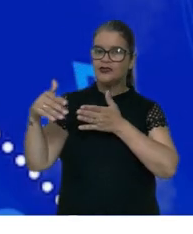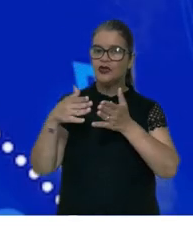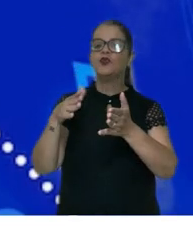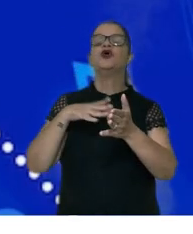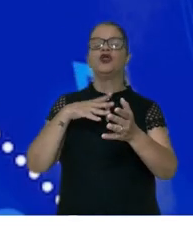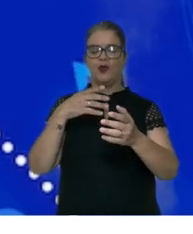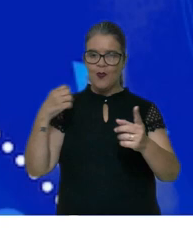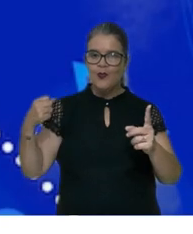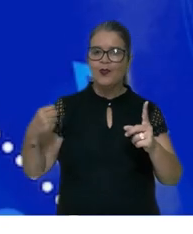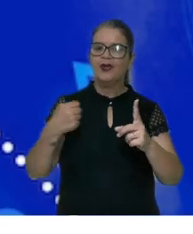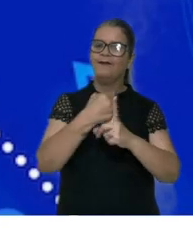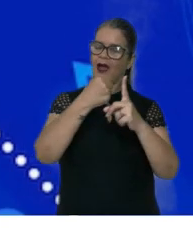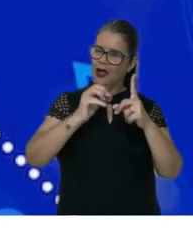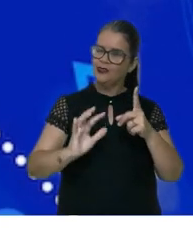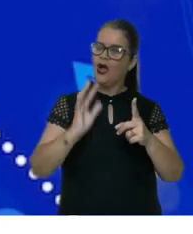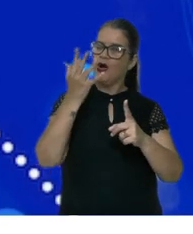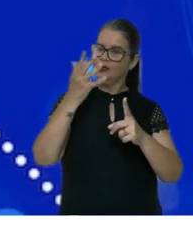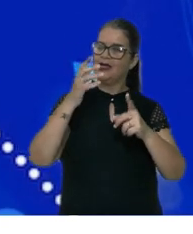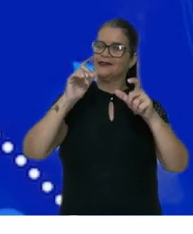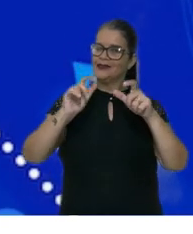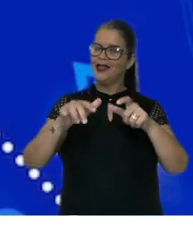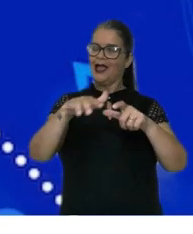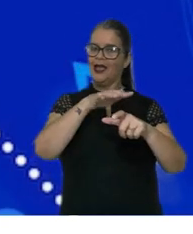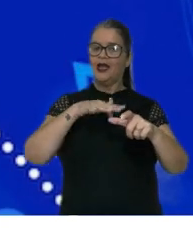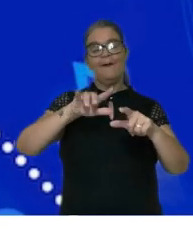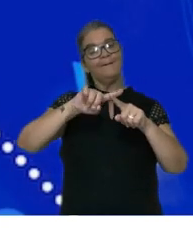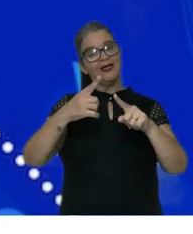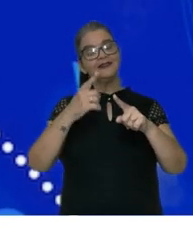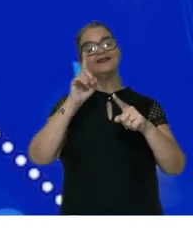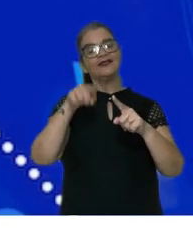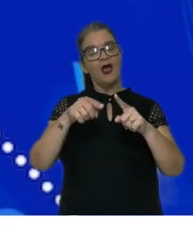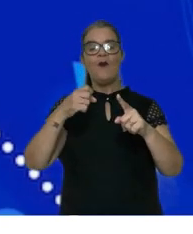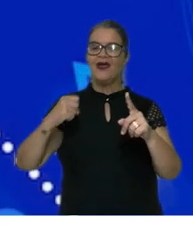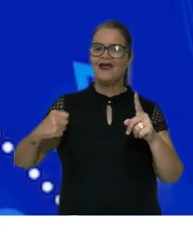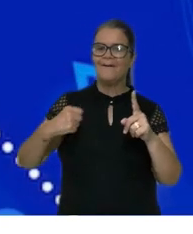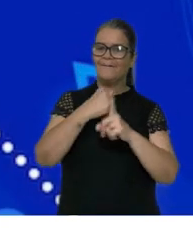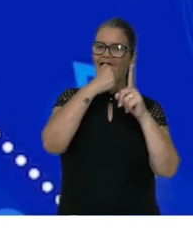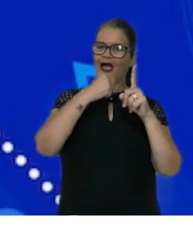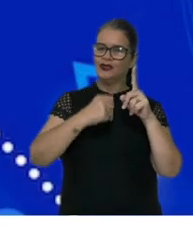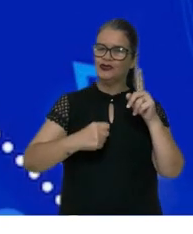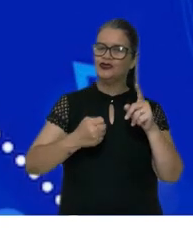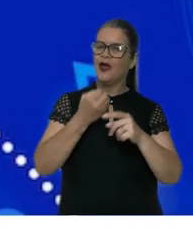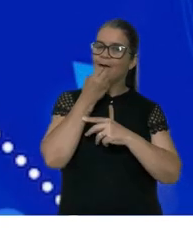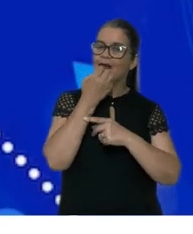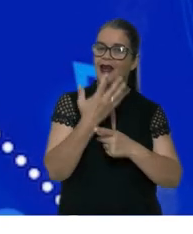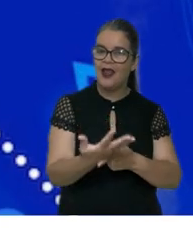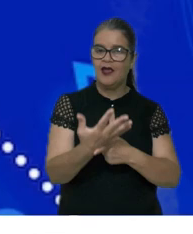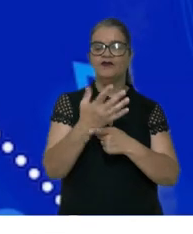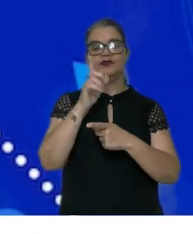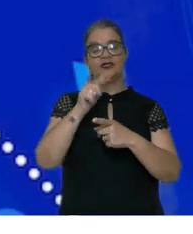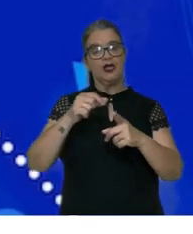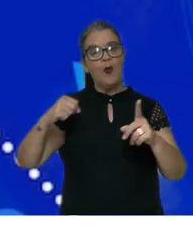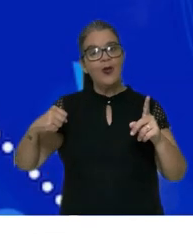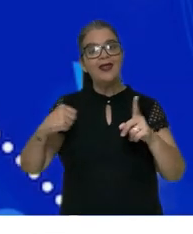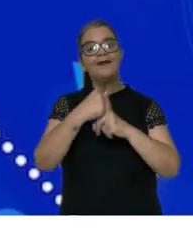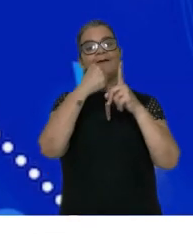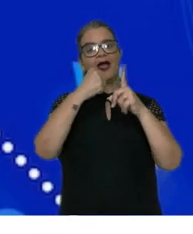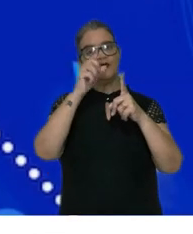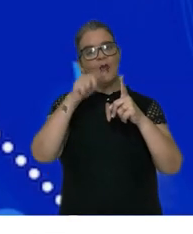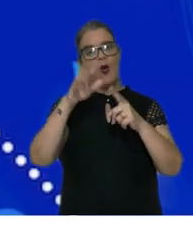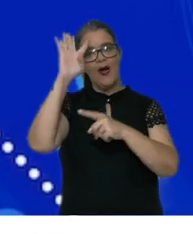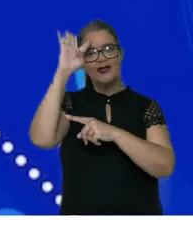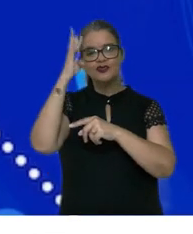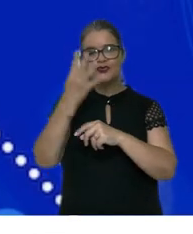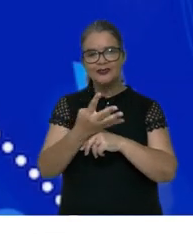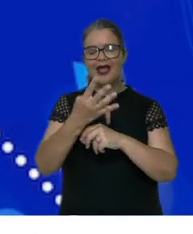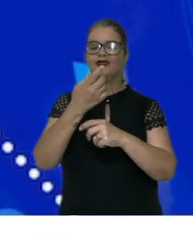naquele ambiente, mas são impactos benéficos. Então, o impacto é o resultado